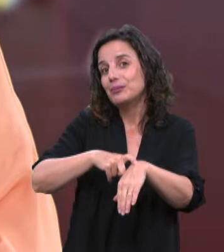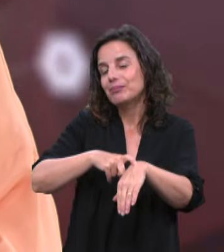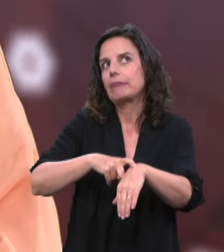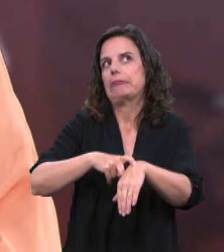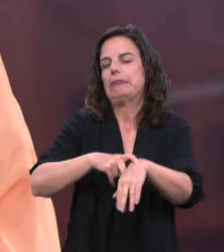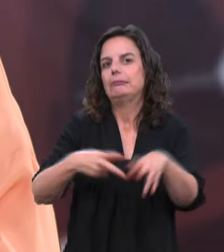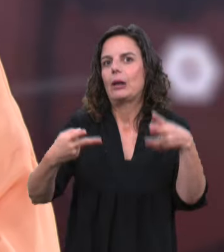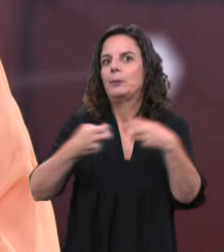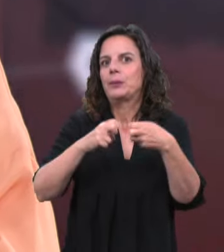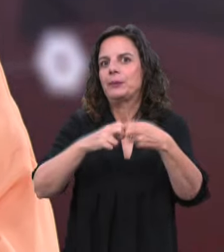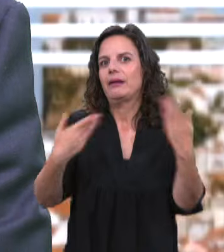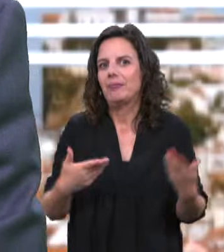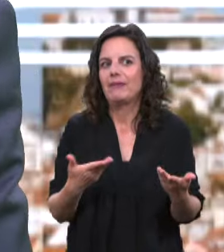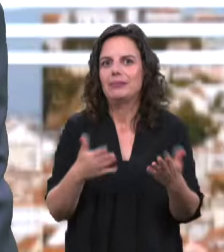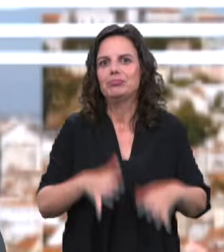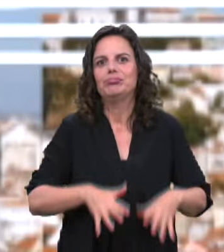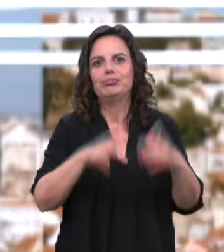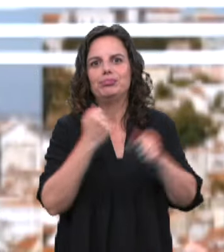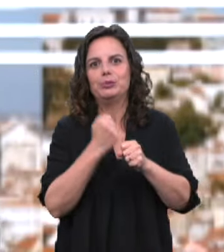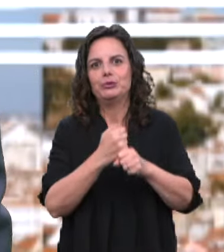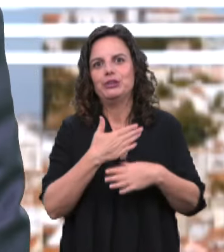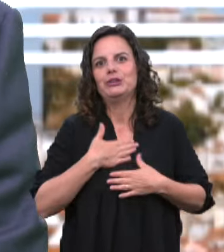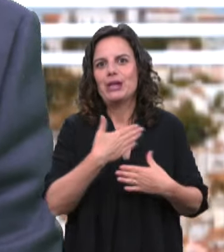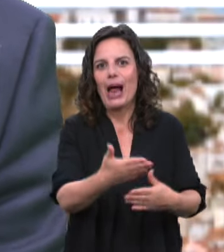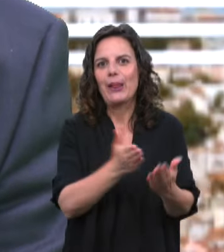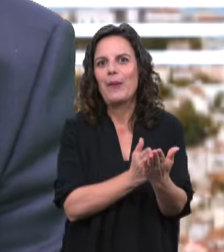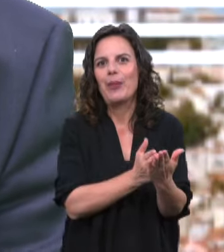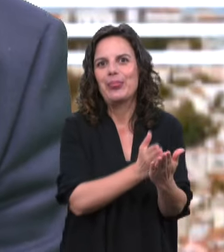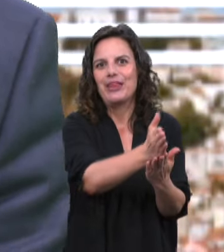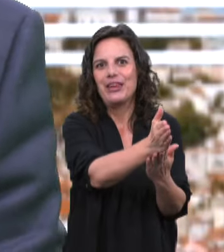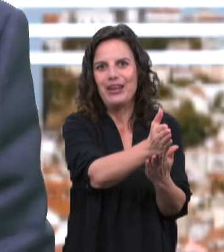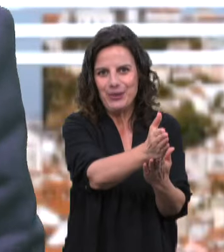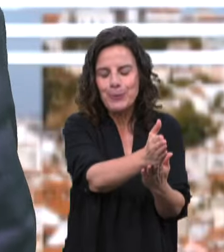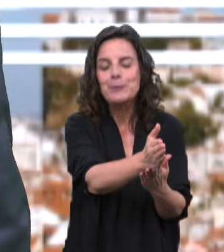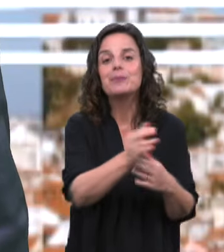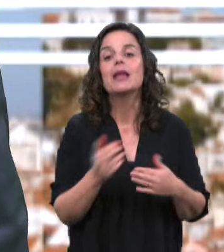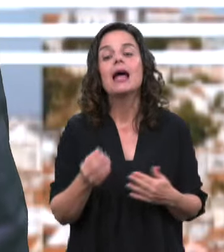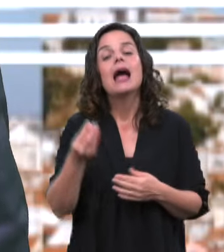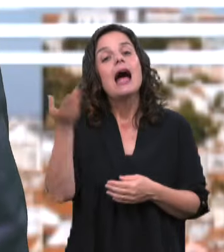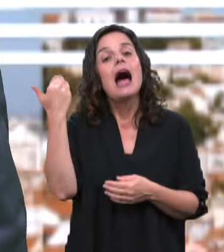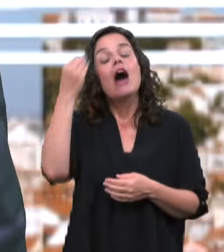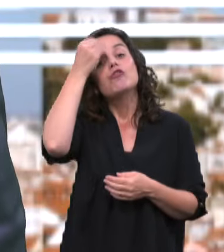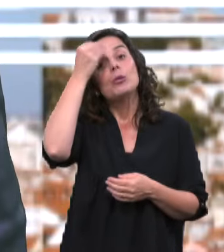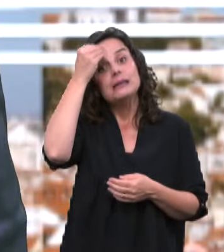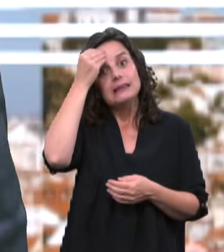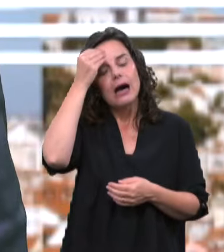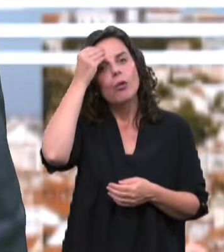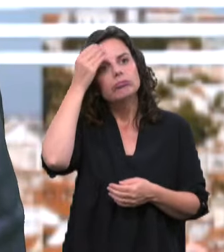eram problemas no desenvolvimento profissional contínuo. Quando as formações